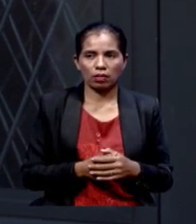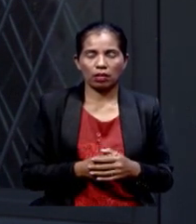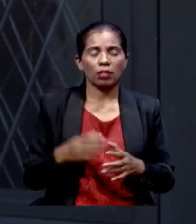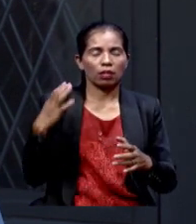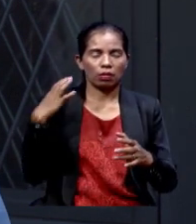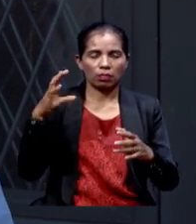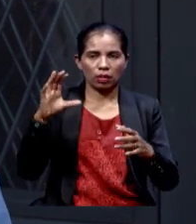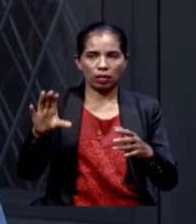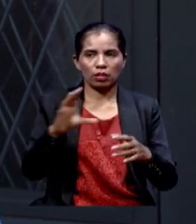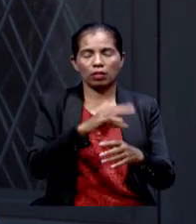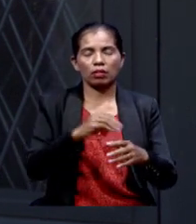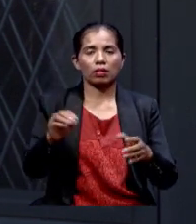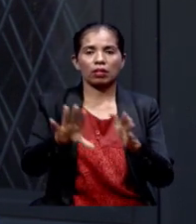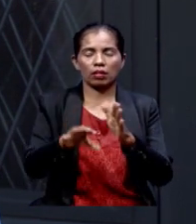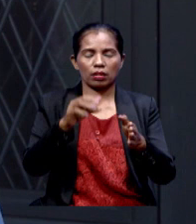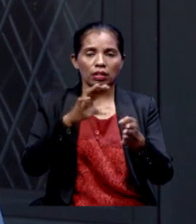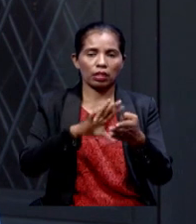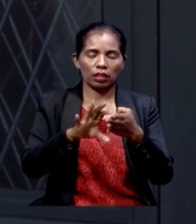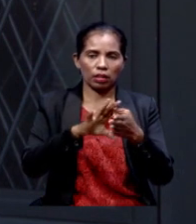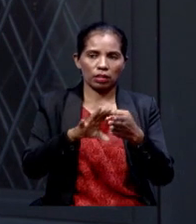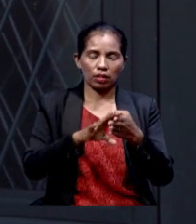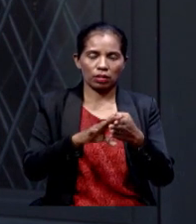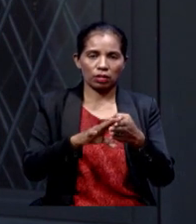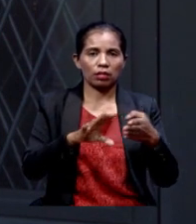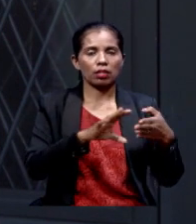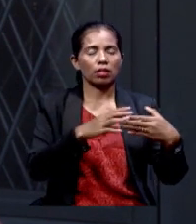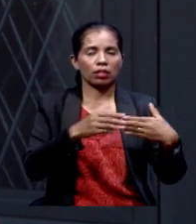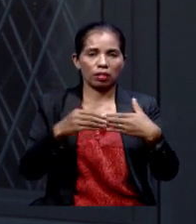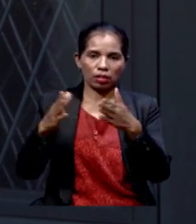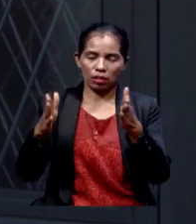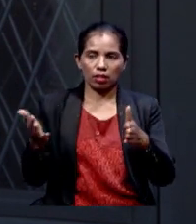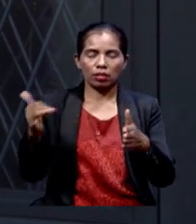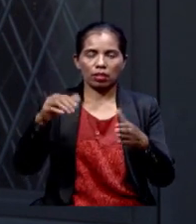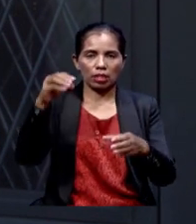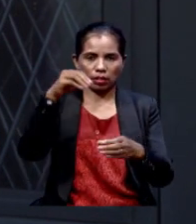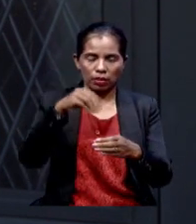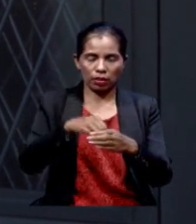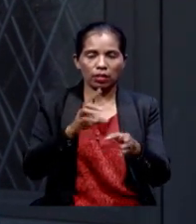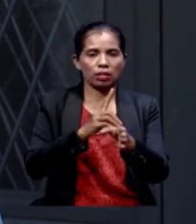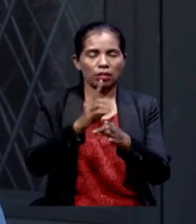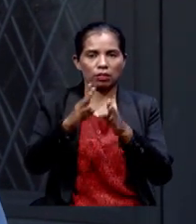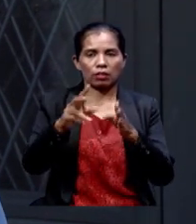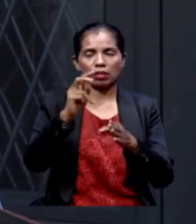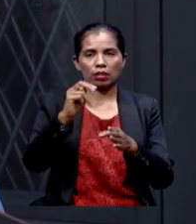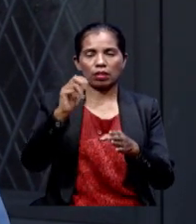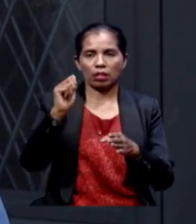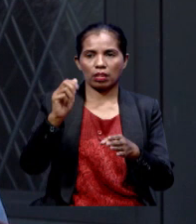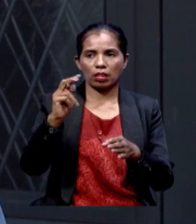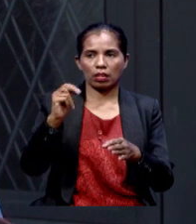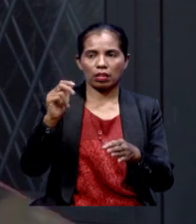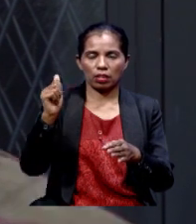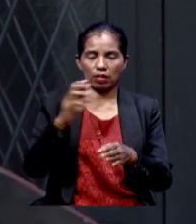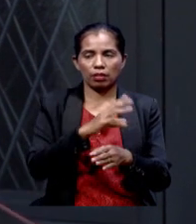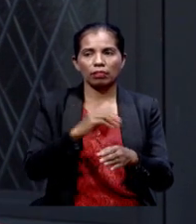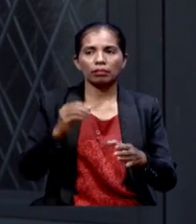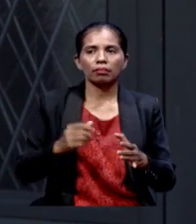competência no delegação nomeação ba coordenador sira nomos inclui diretor Sena. A minha conhecimento é comissão